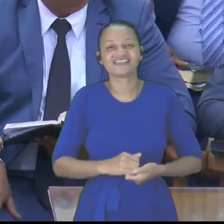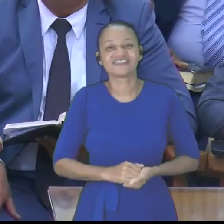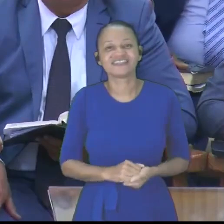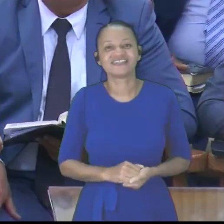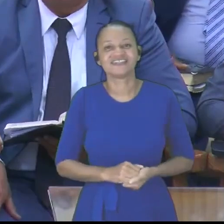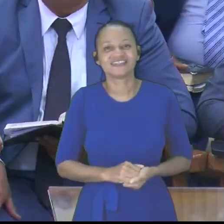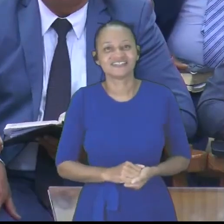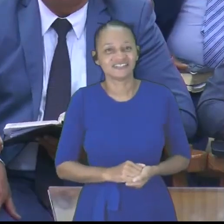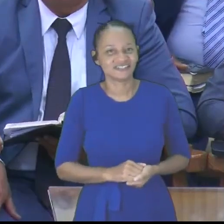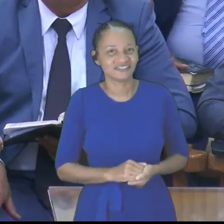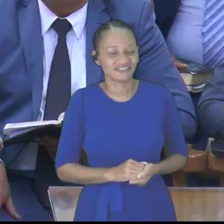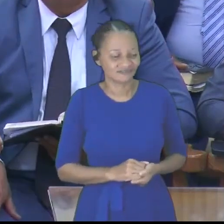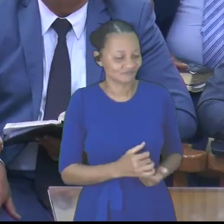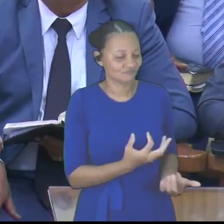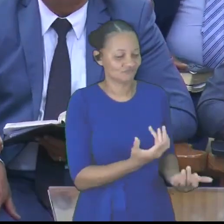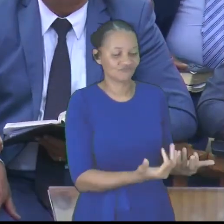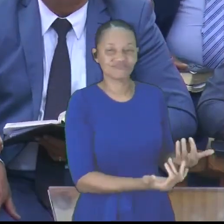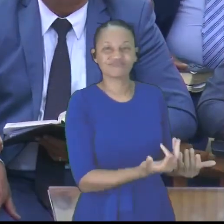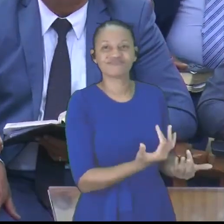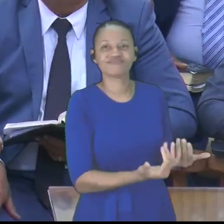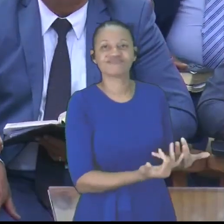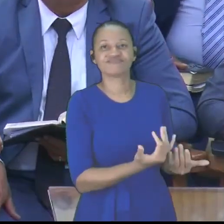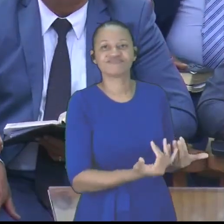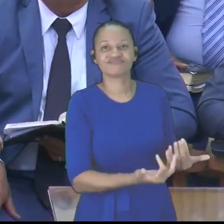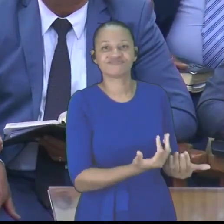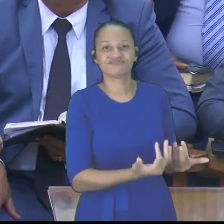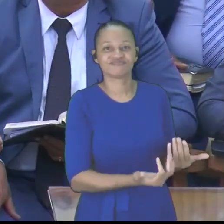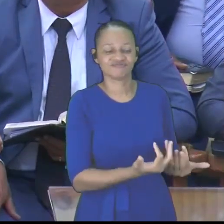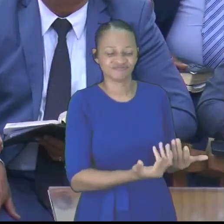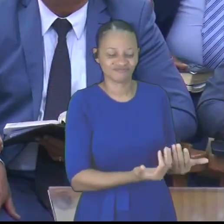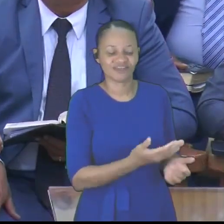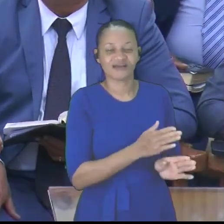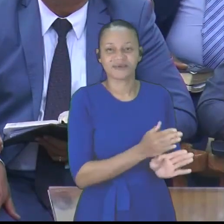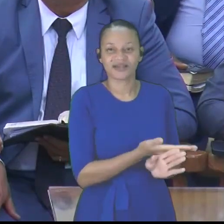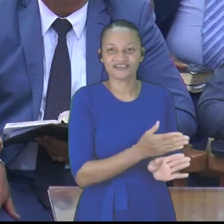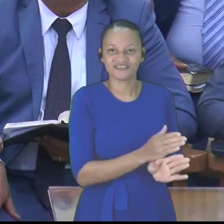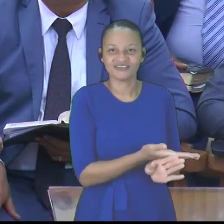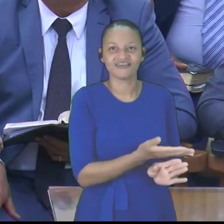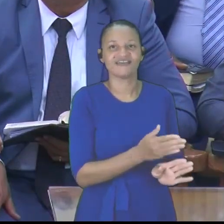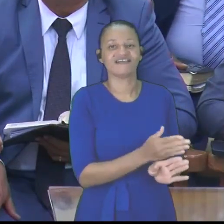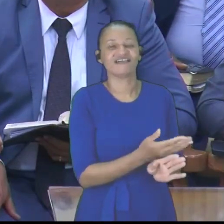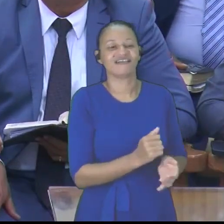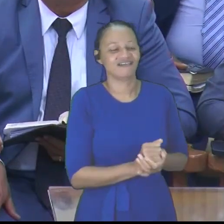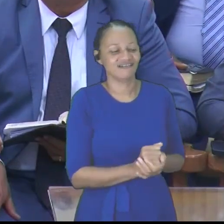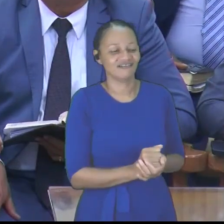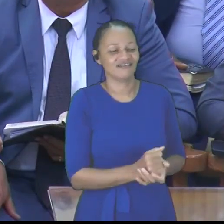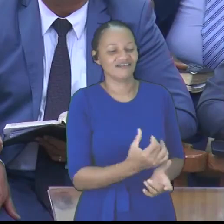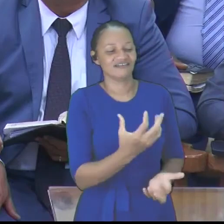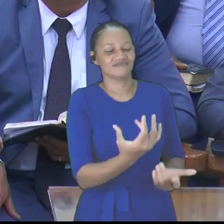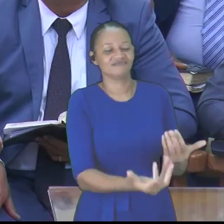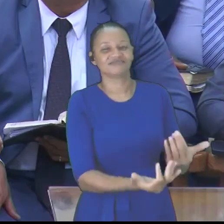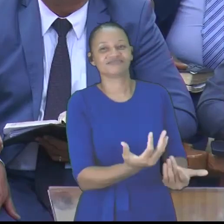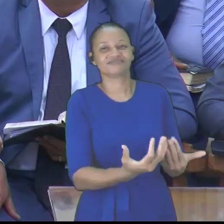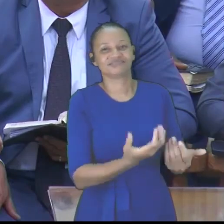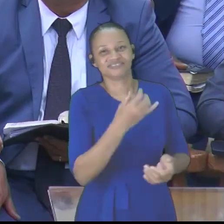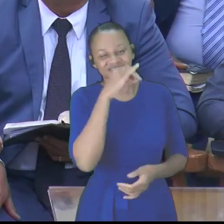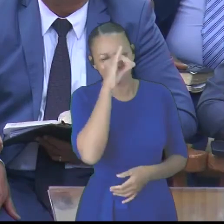O velho chegou, botou no fogo a macaxeira, botou no fogo a panela de carne de porco.